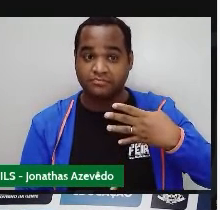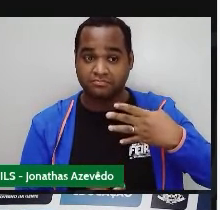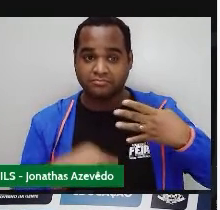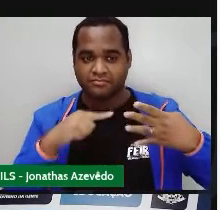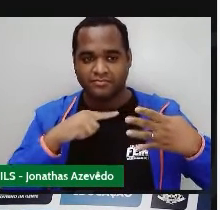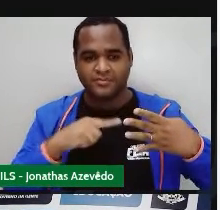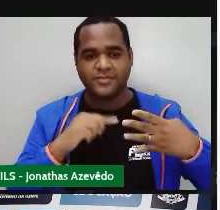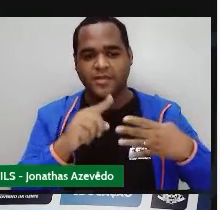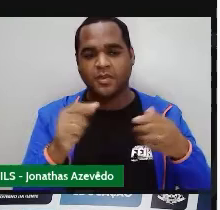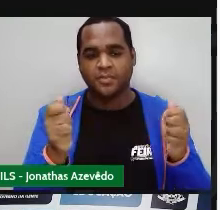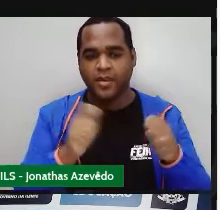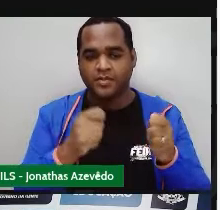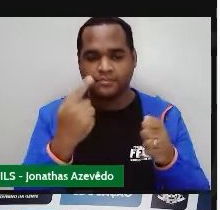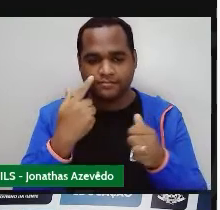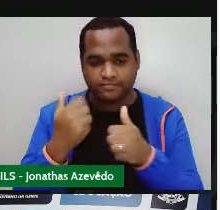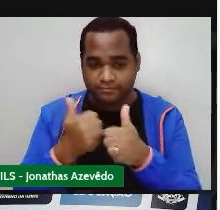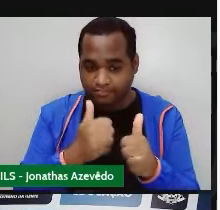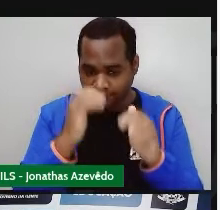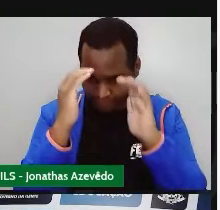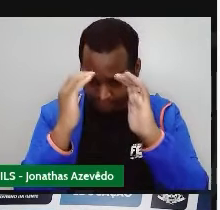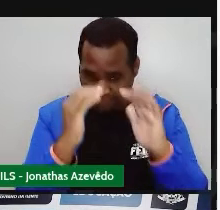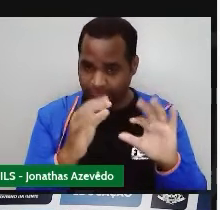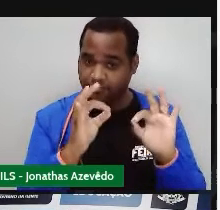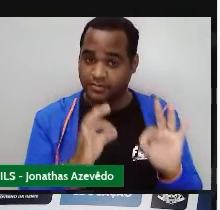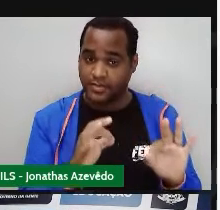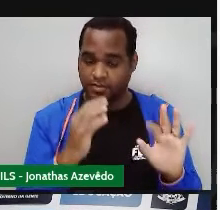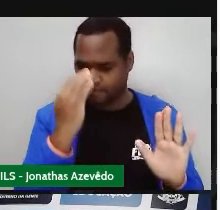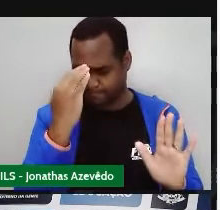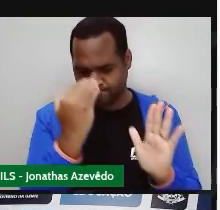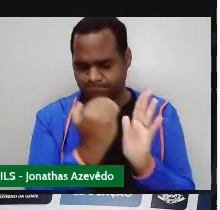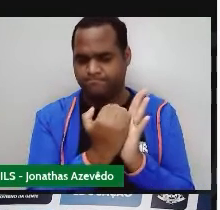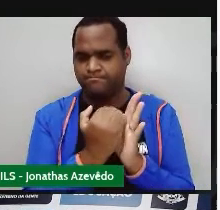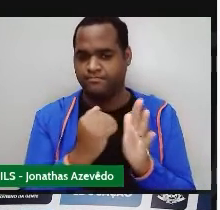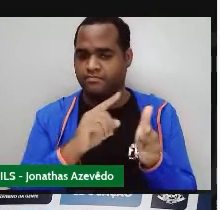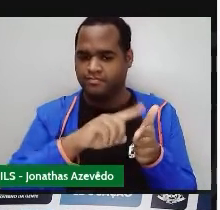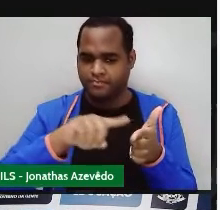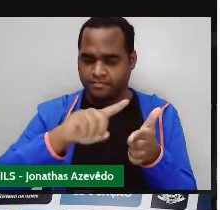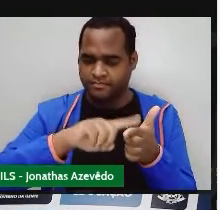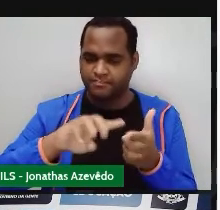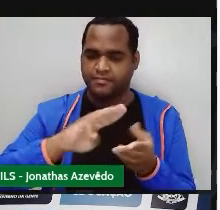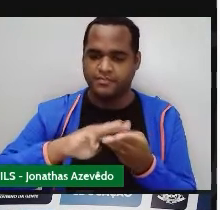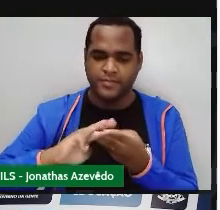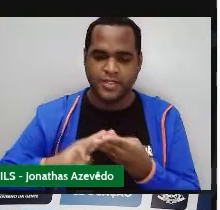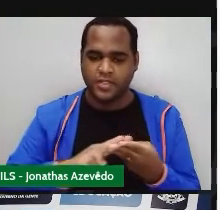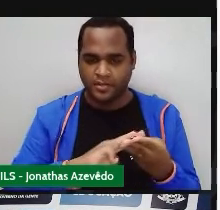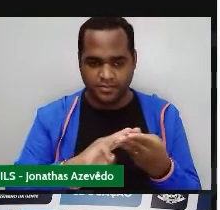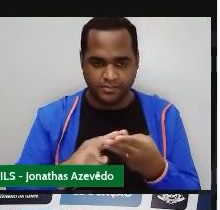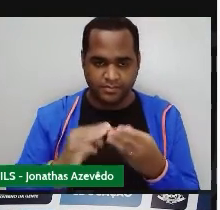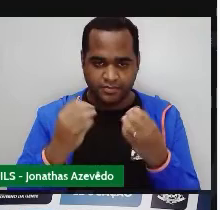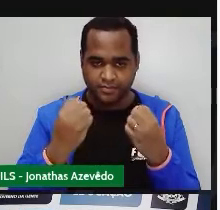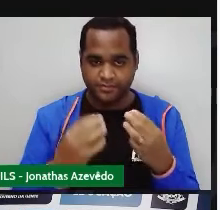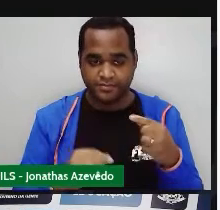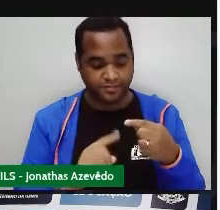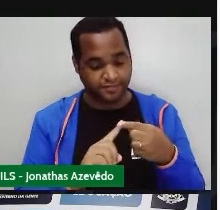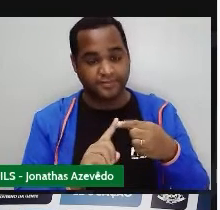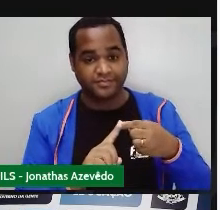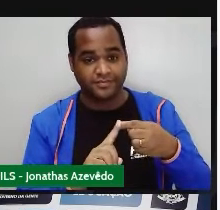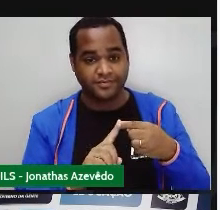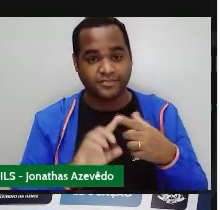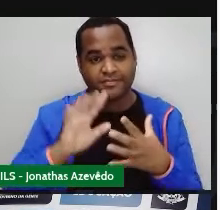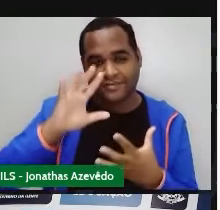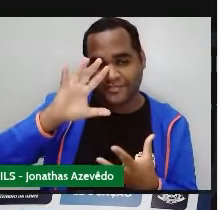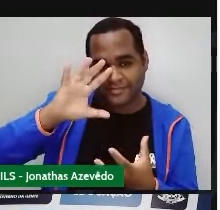precisa seguir que você segue para resolver um problema de matemática né o primeiro passo é a compreensão